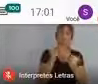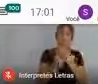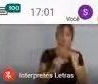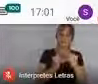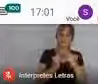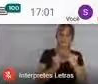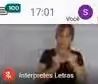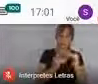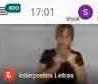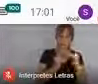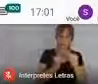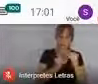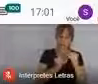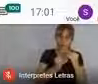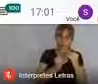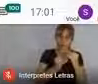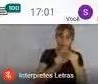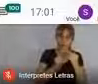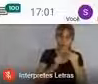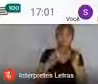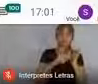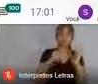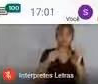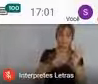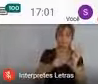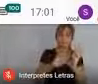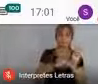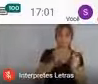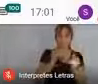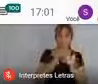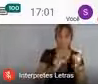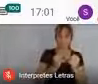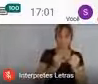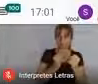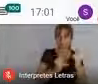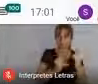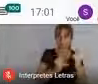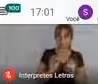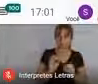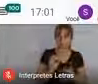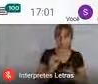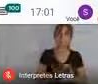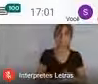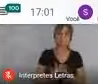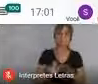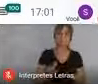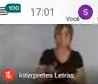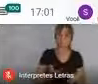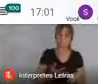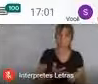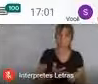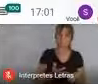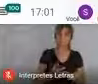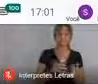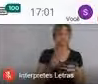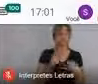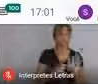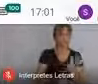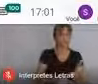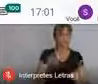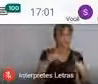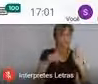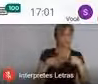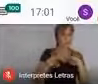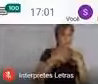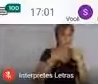nós tivemos aí esse registro, né, do professor Marcelo, dessa variação, essa diversidade